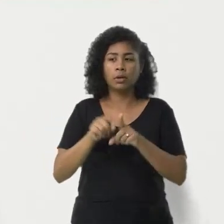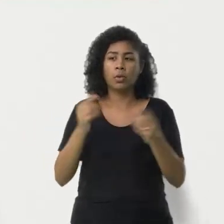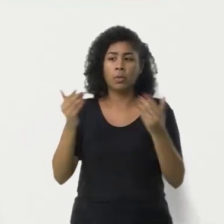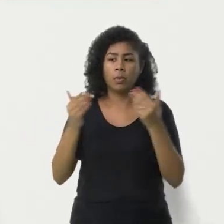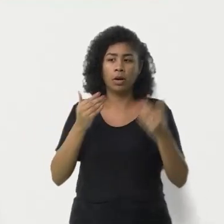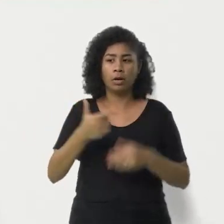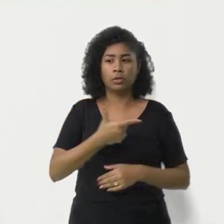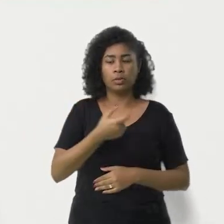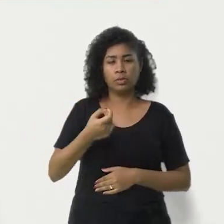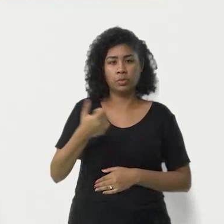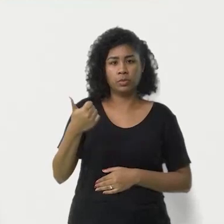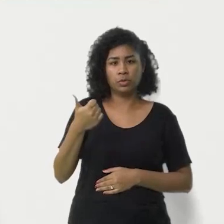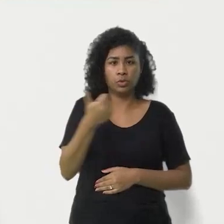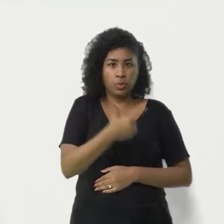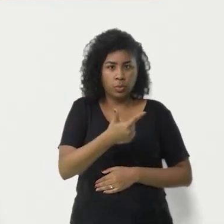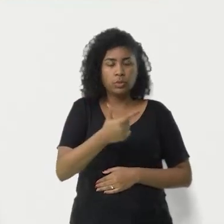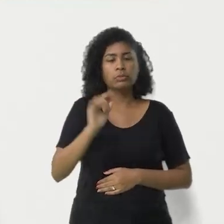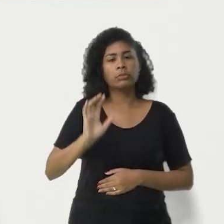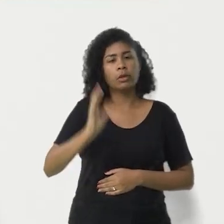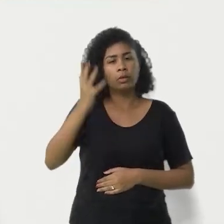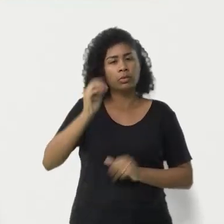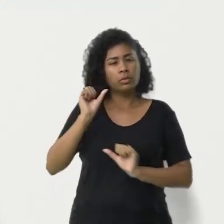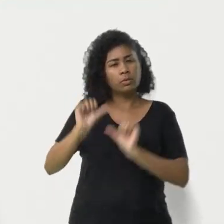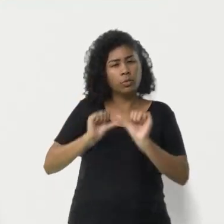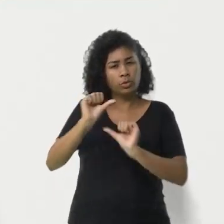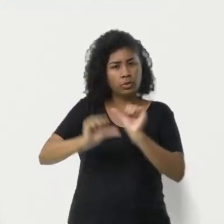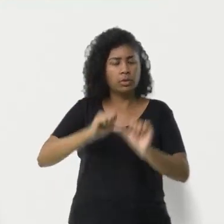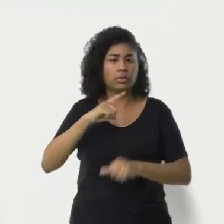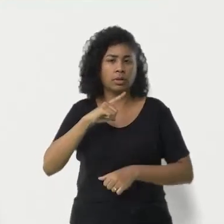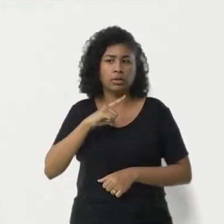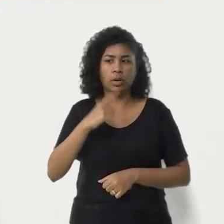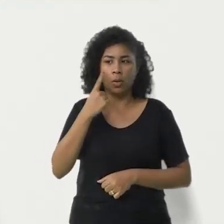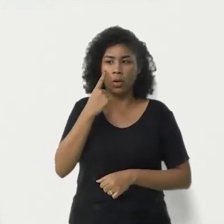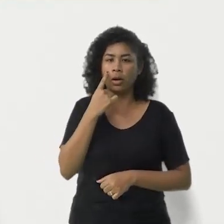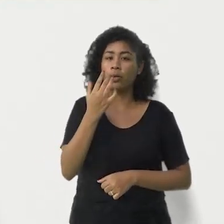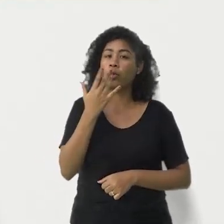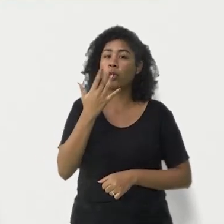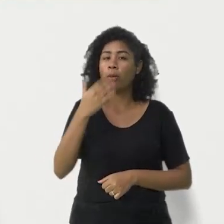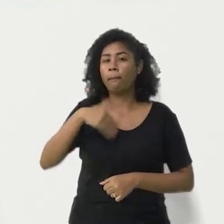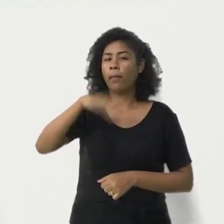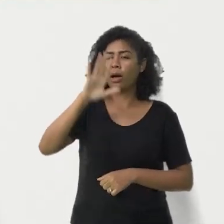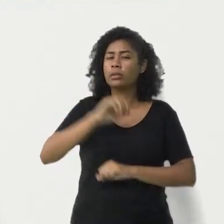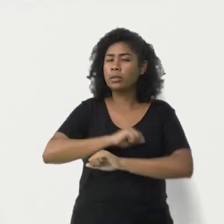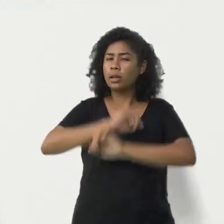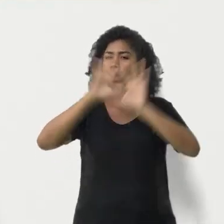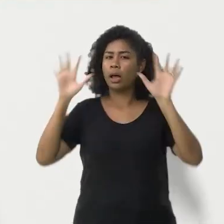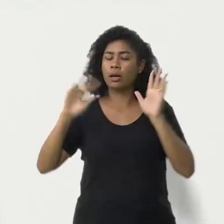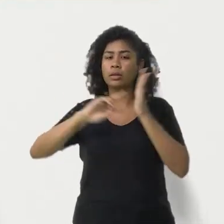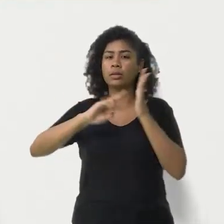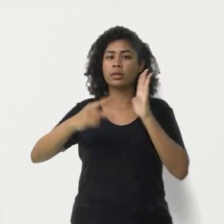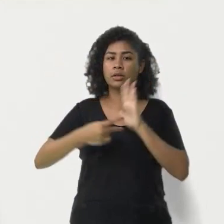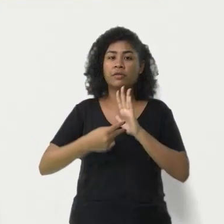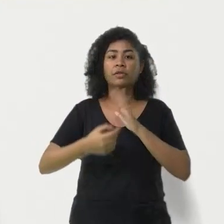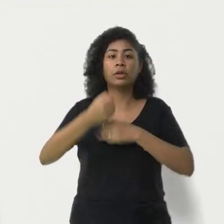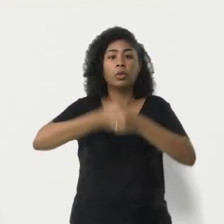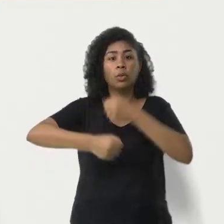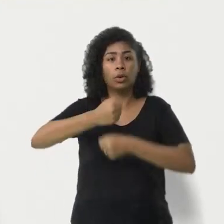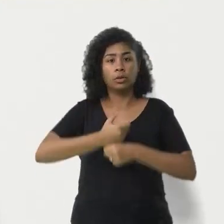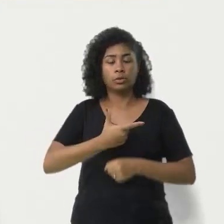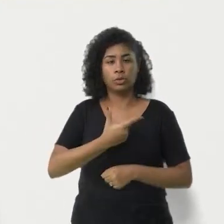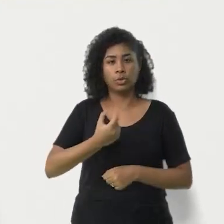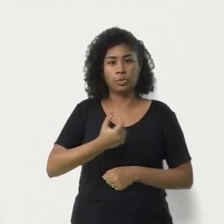2012, ocorrendo aí algumas mudanças. O mais clarinho, gente, vai falar para a gente o ano de